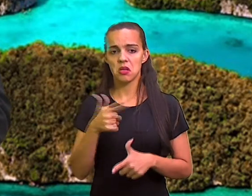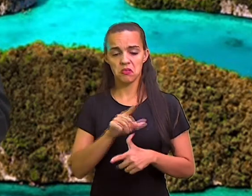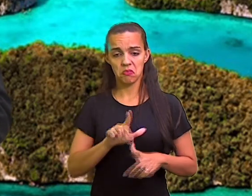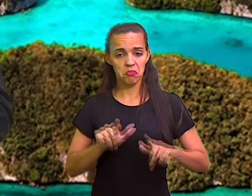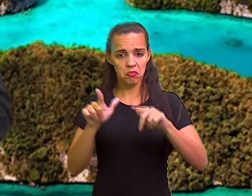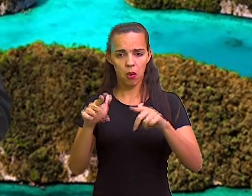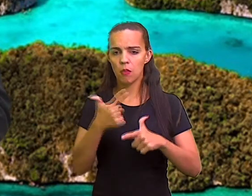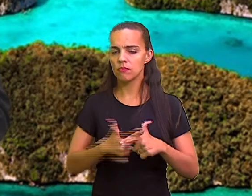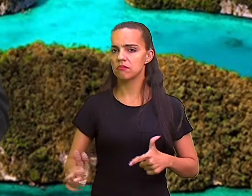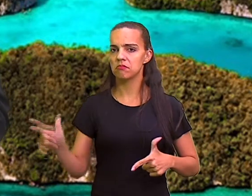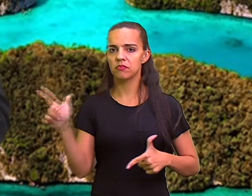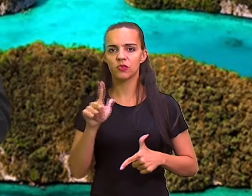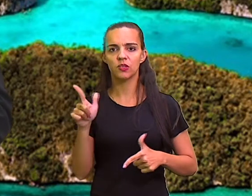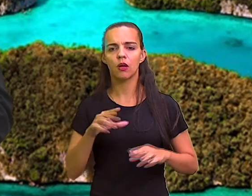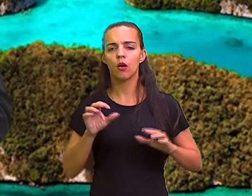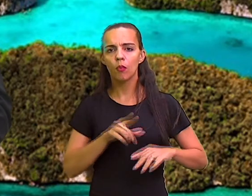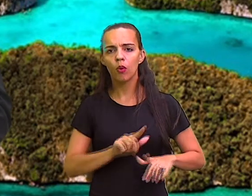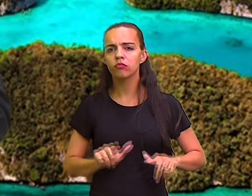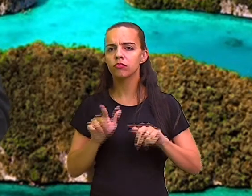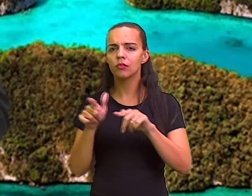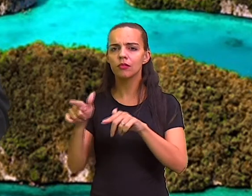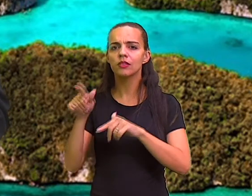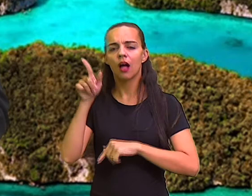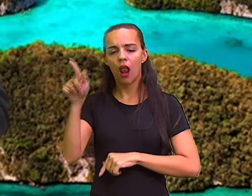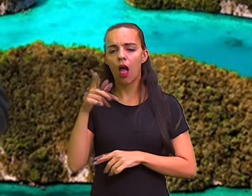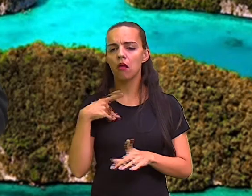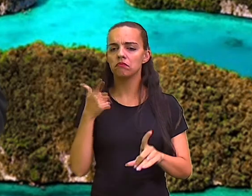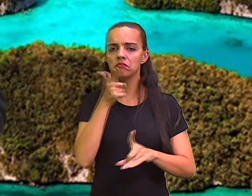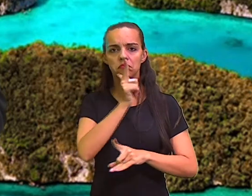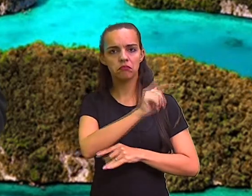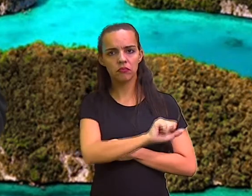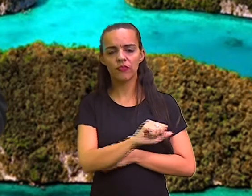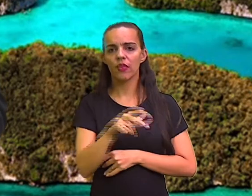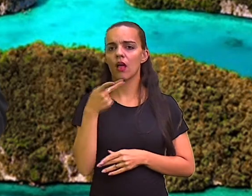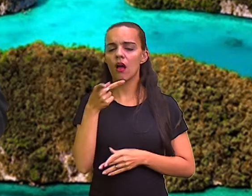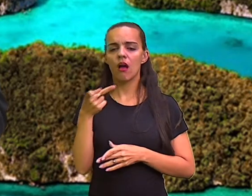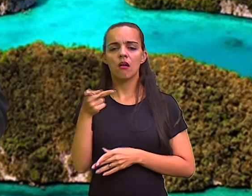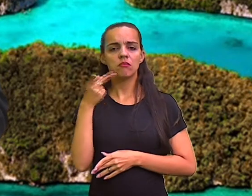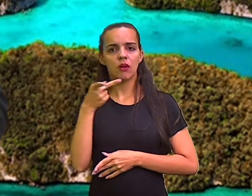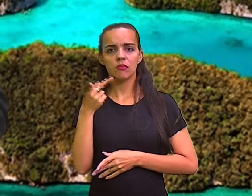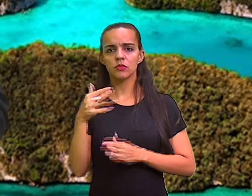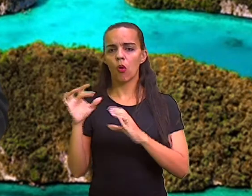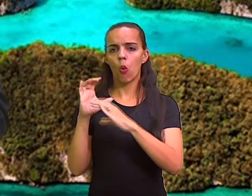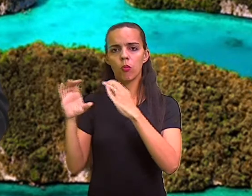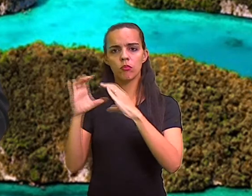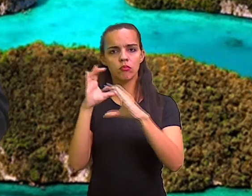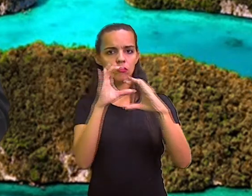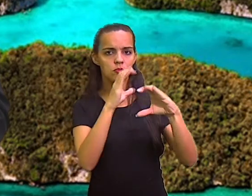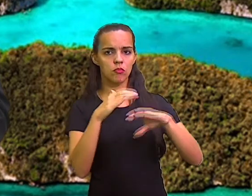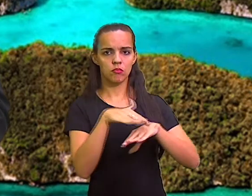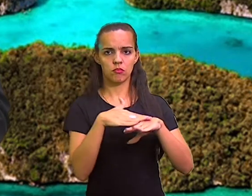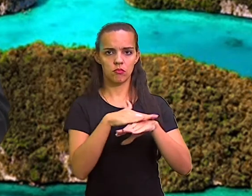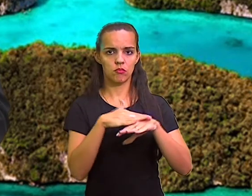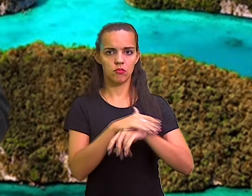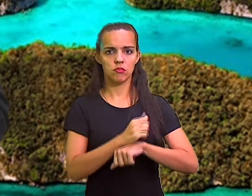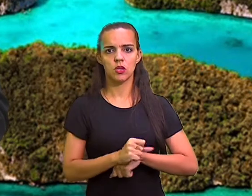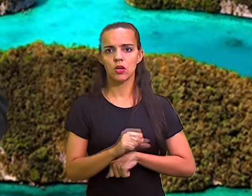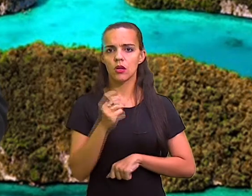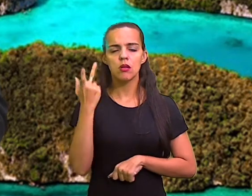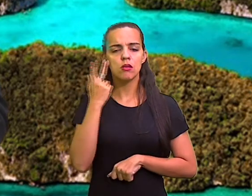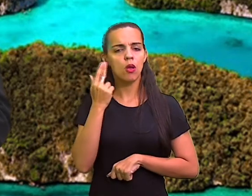problemas, né? Podem ir, que nós vamos chegar lá e vamos conversar com os nossos